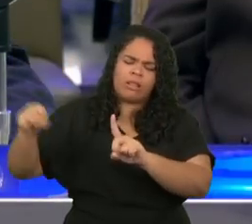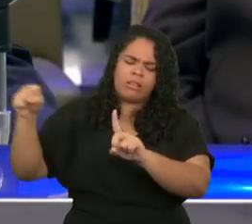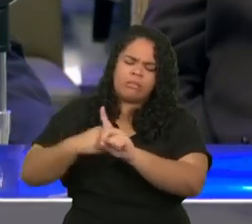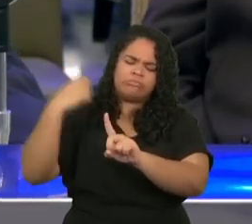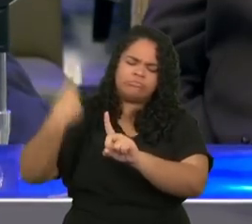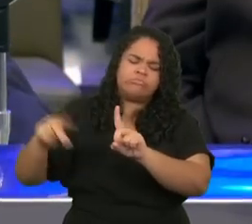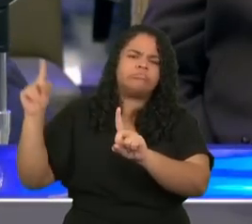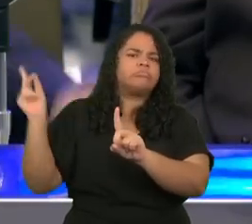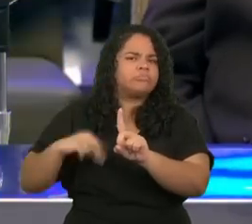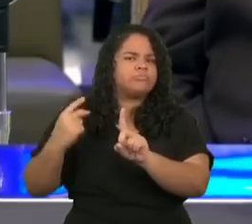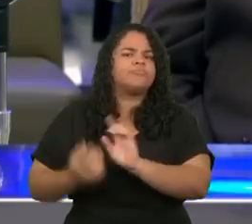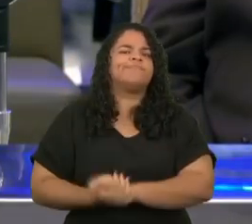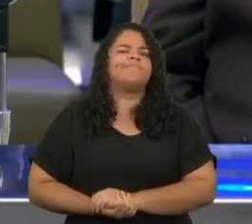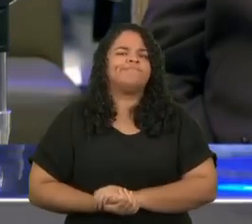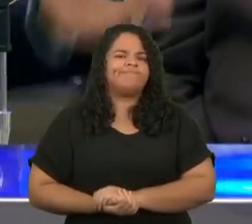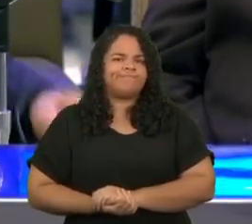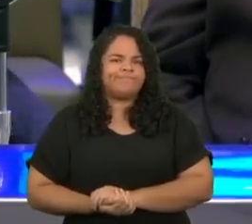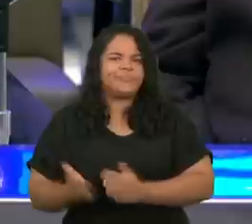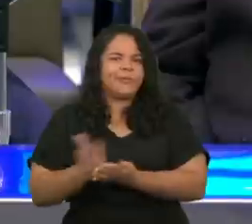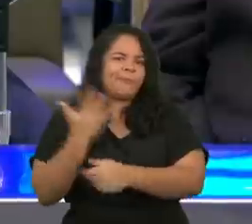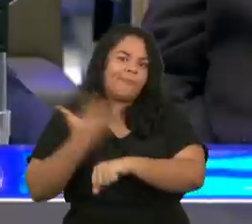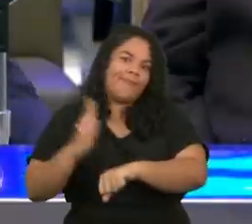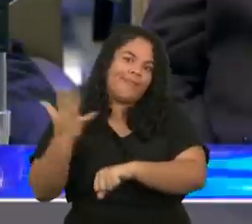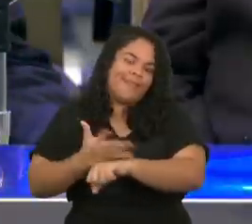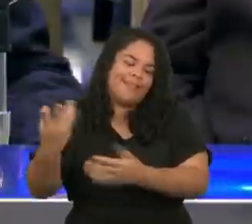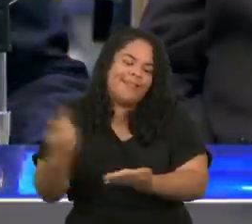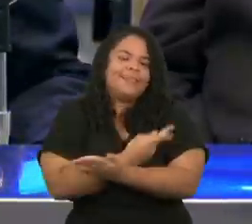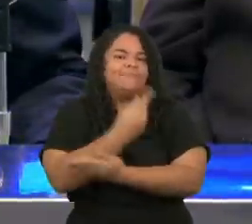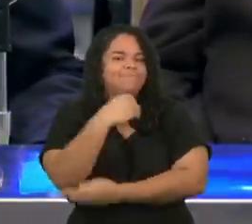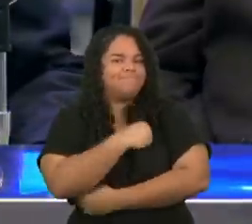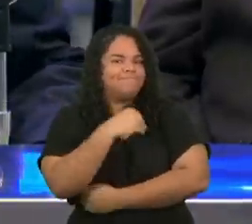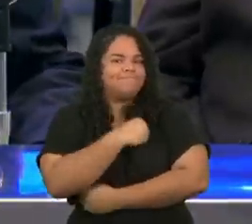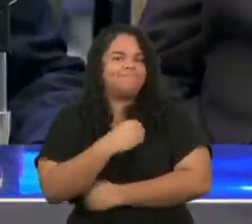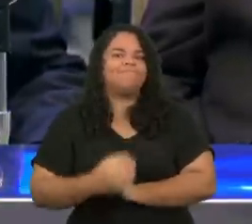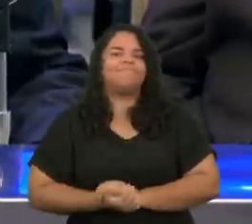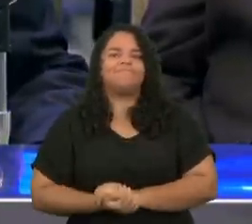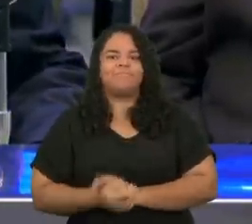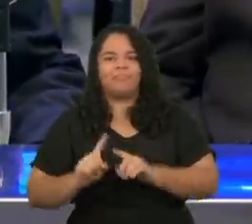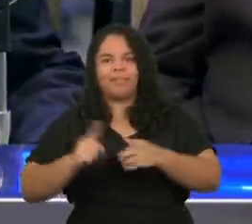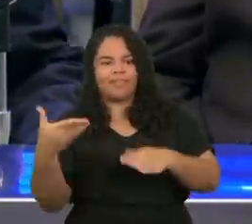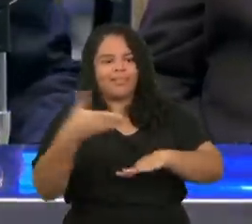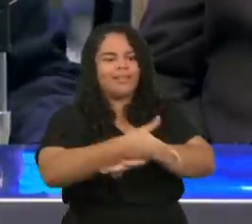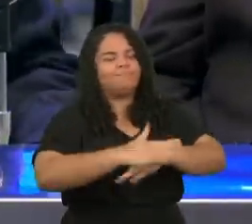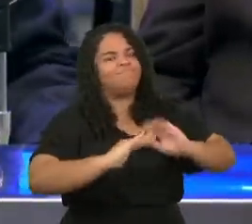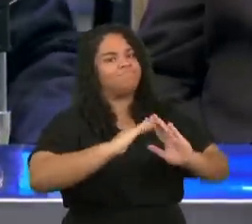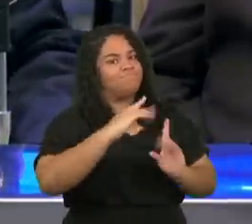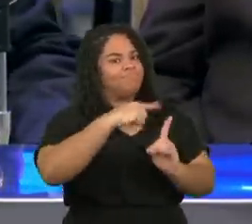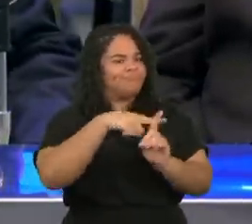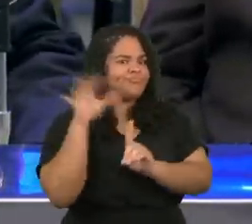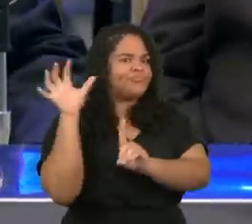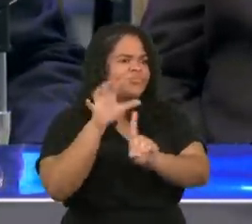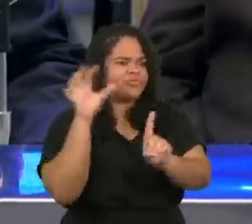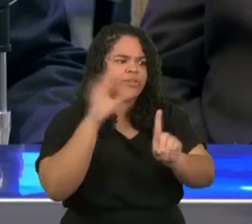né de outras práticas que não vou estar aqui né outras práticas